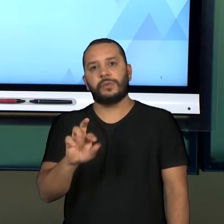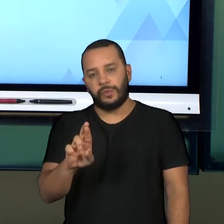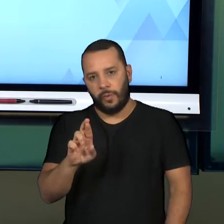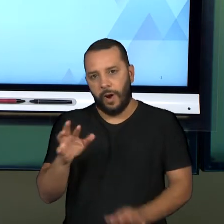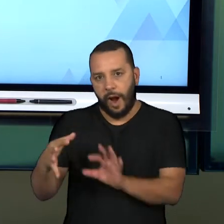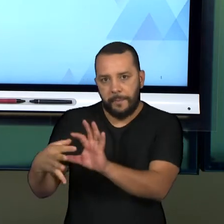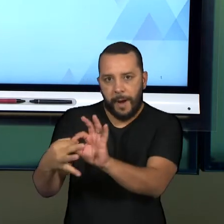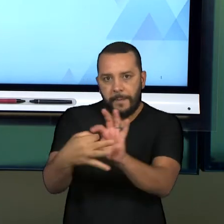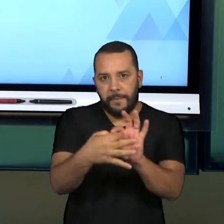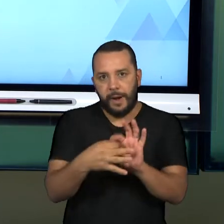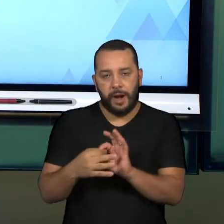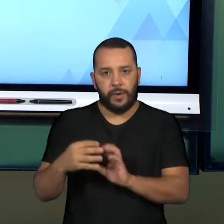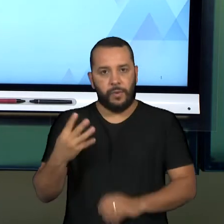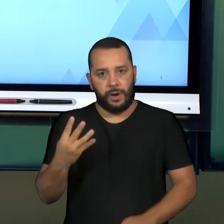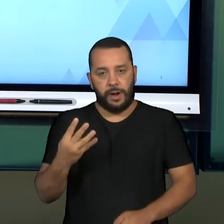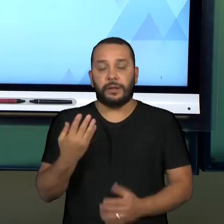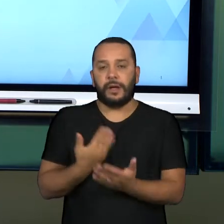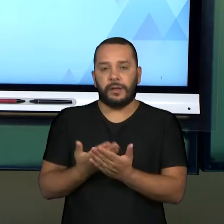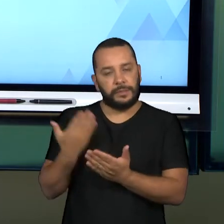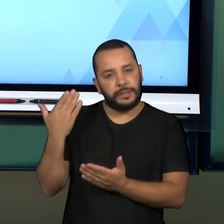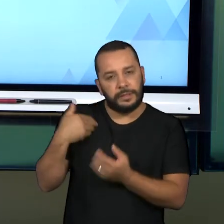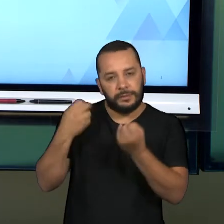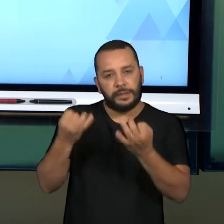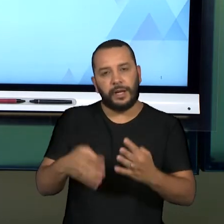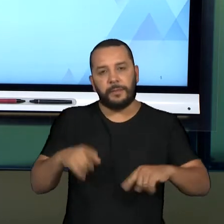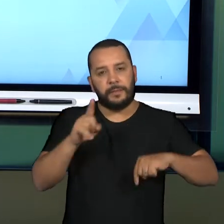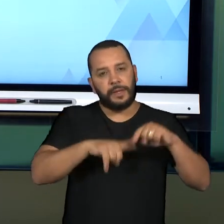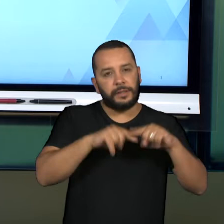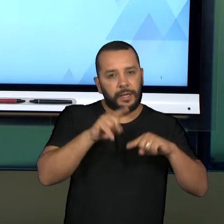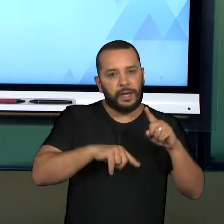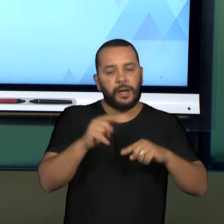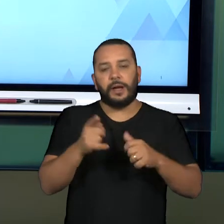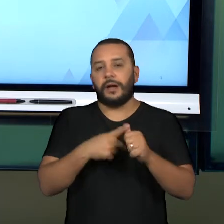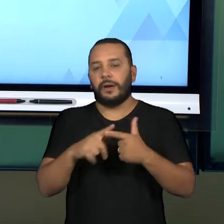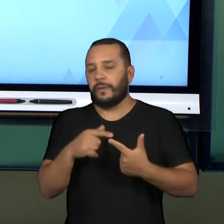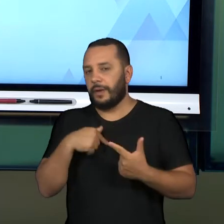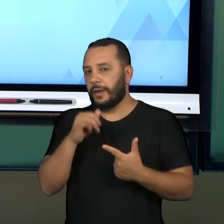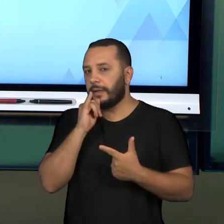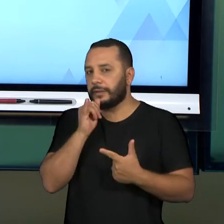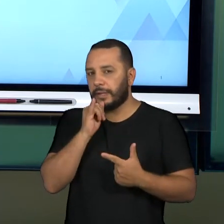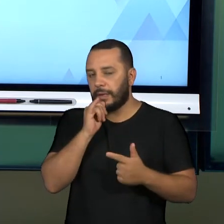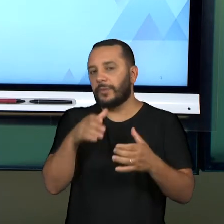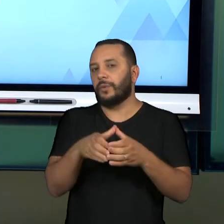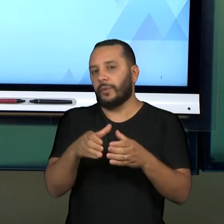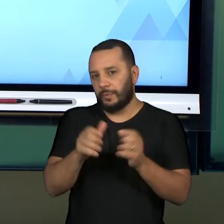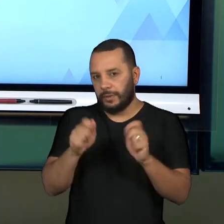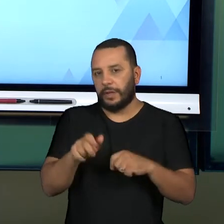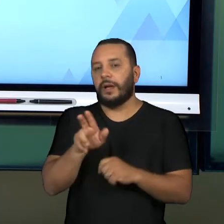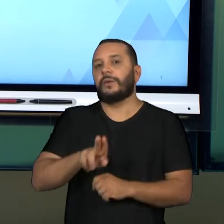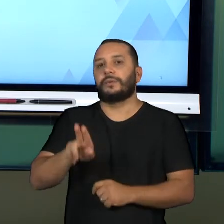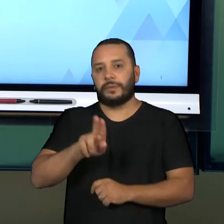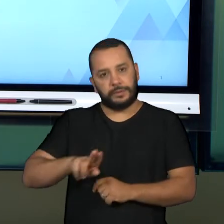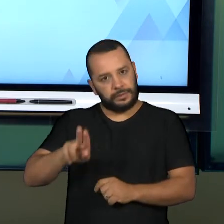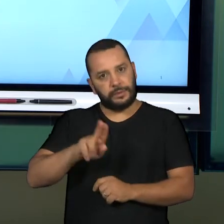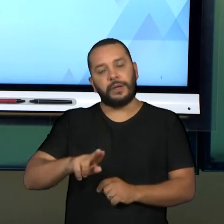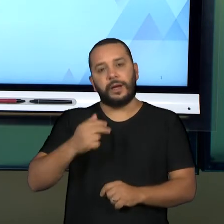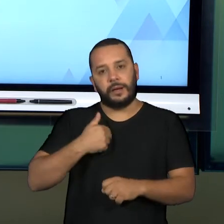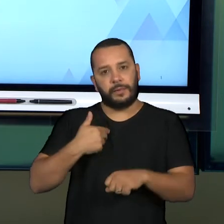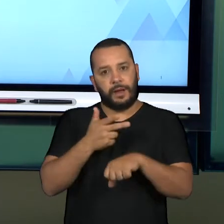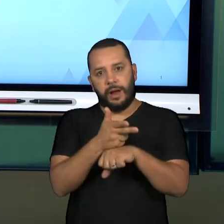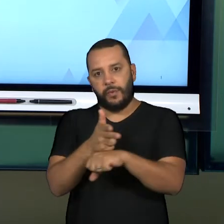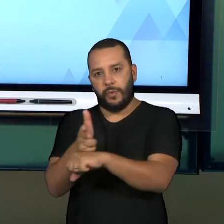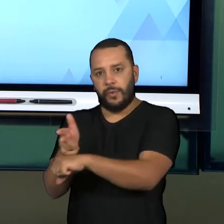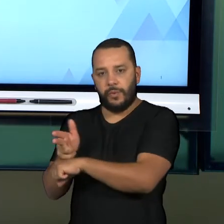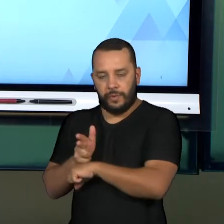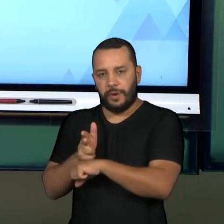passada a respeito de alguns materiais alguns exemplos que o grupo pode utilizar para a gravação